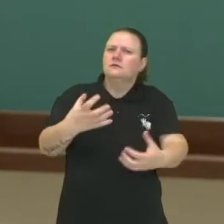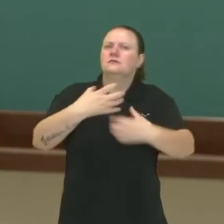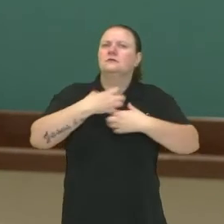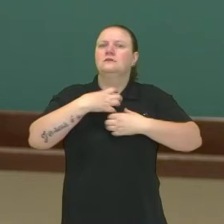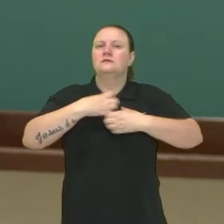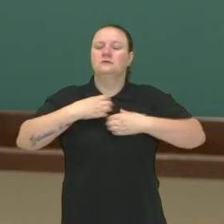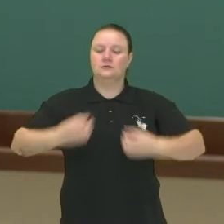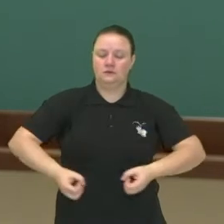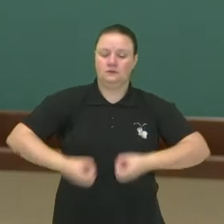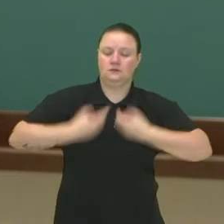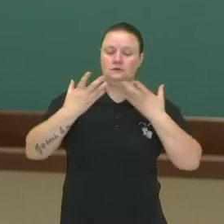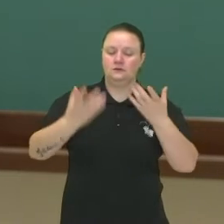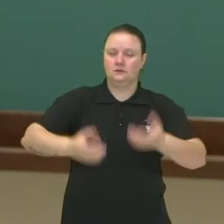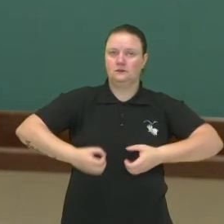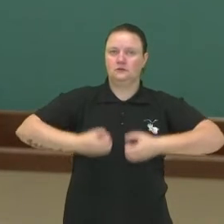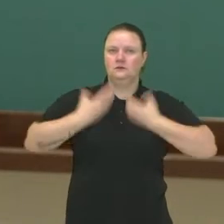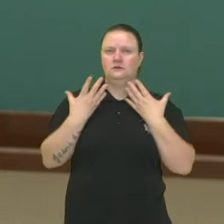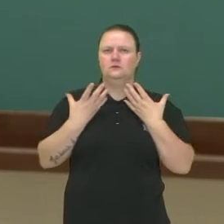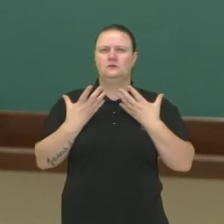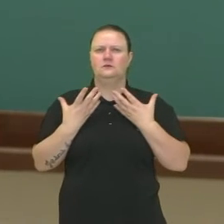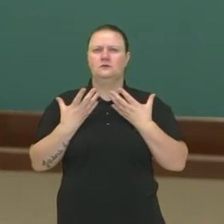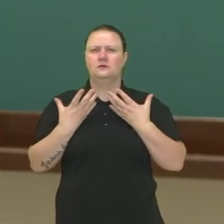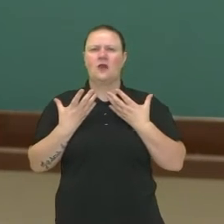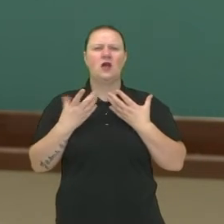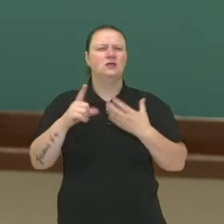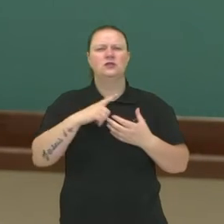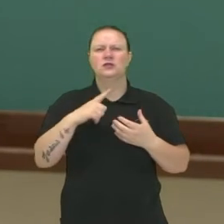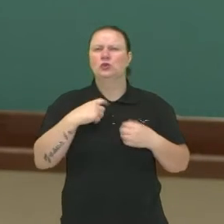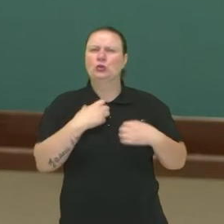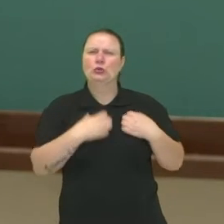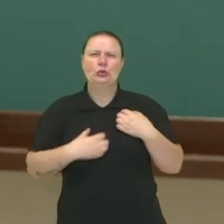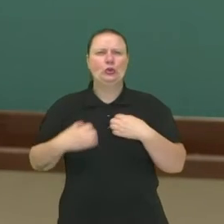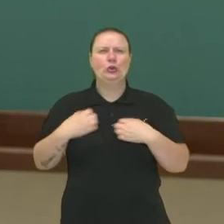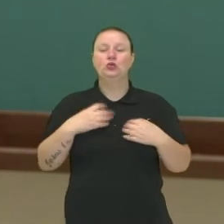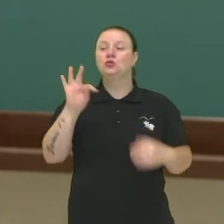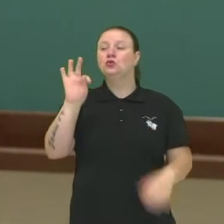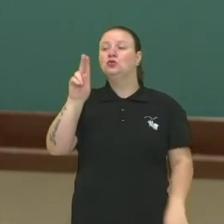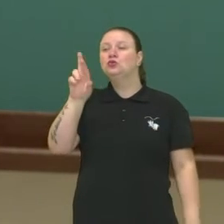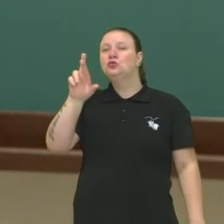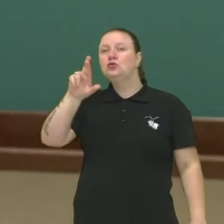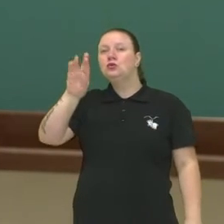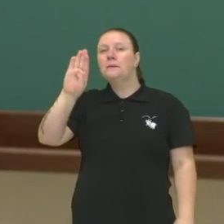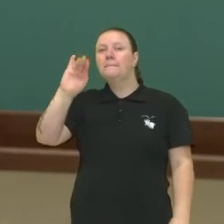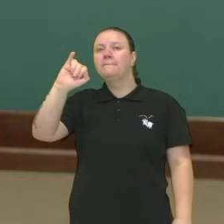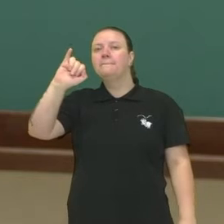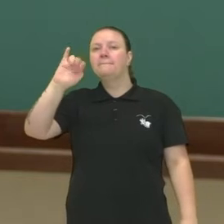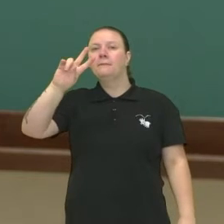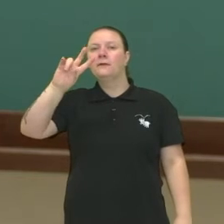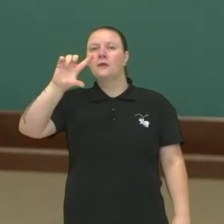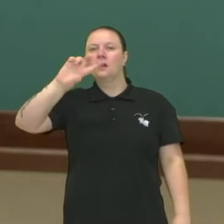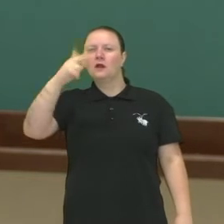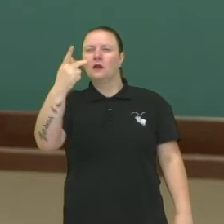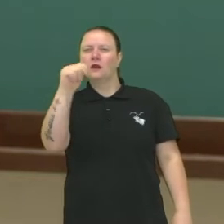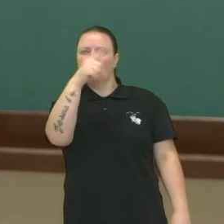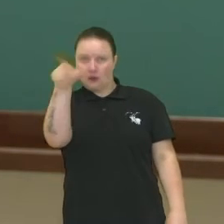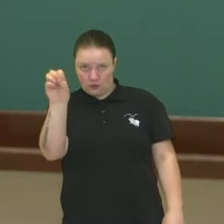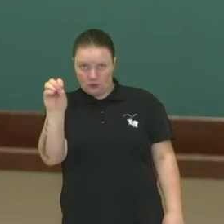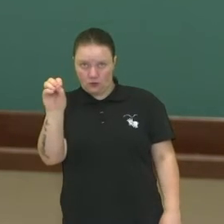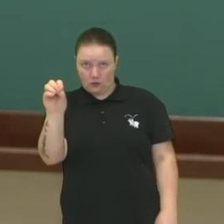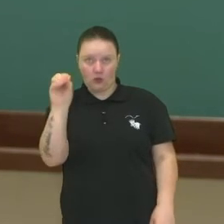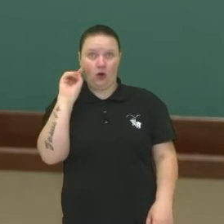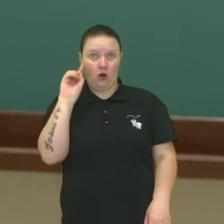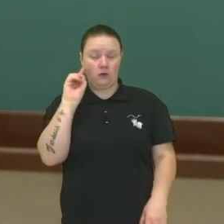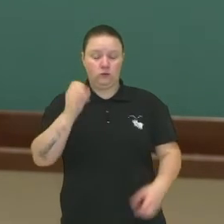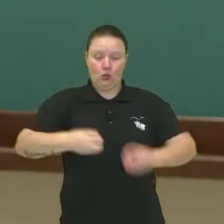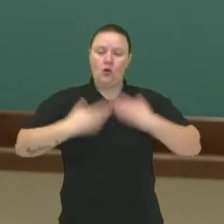expressão? Um turbilhão perpétuo, uma voragem. Essas expressões, presta atenção,